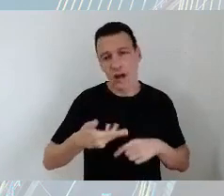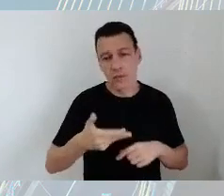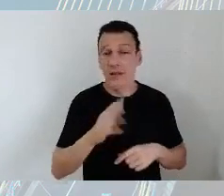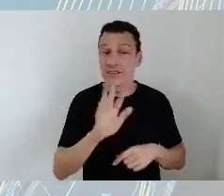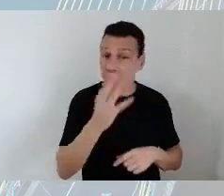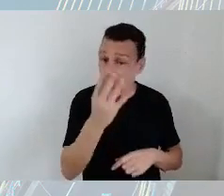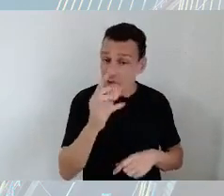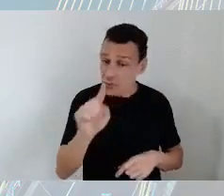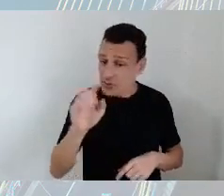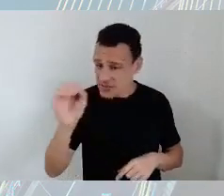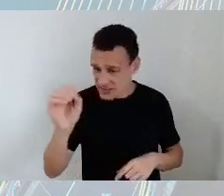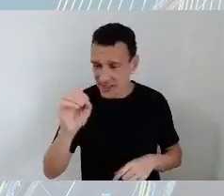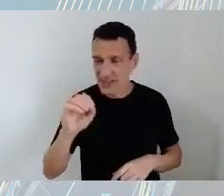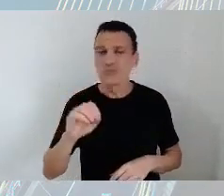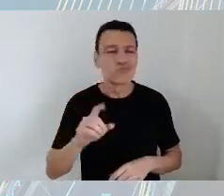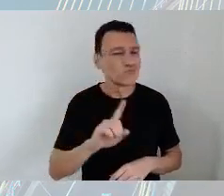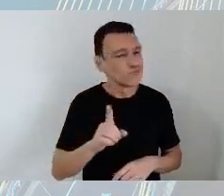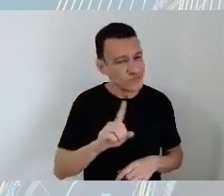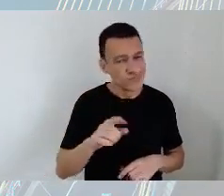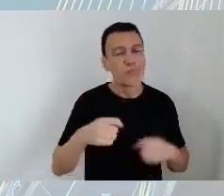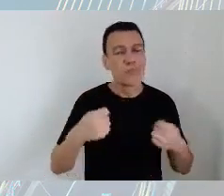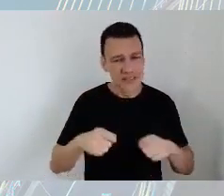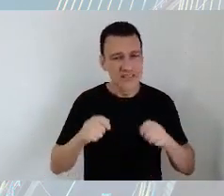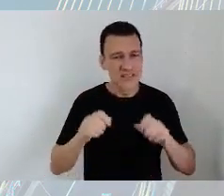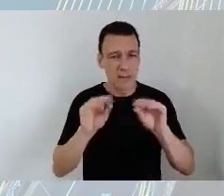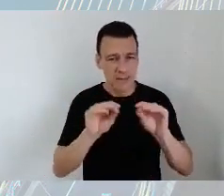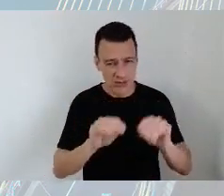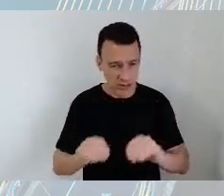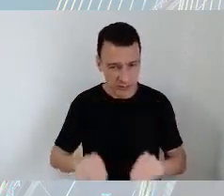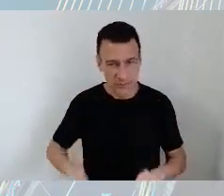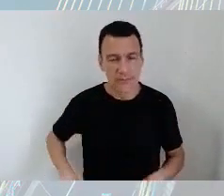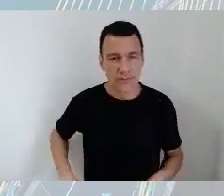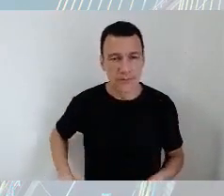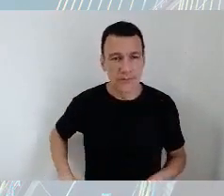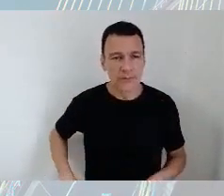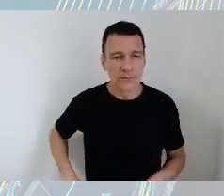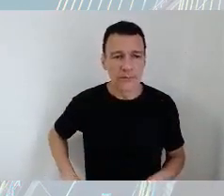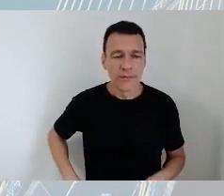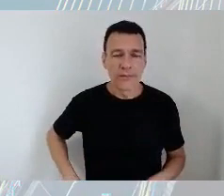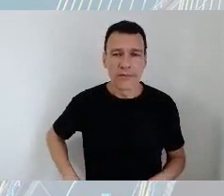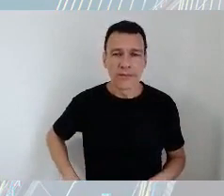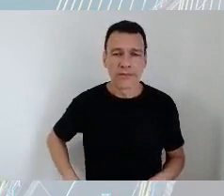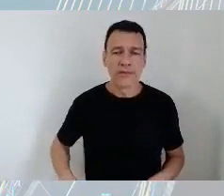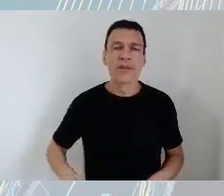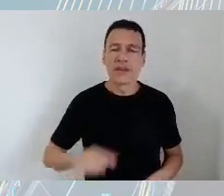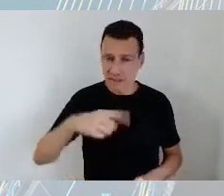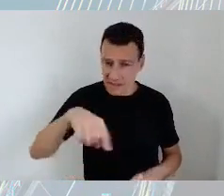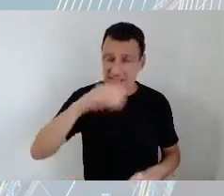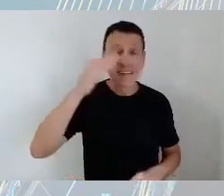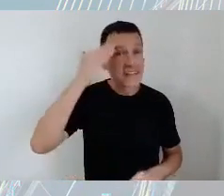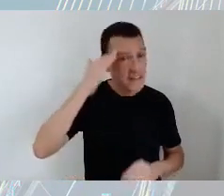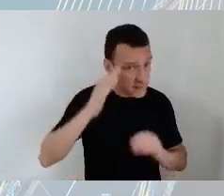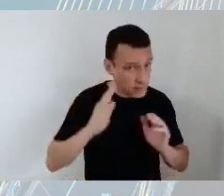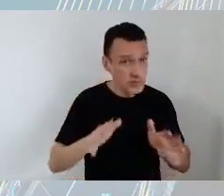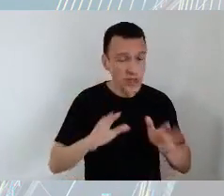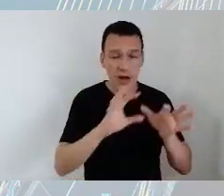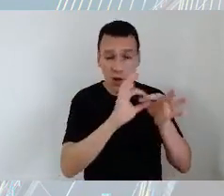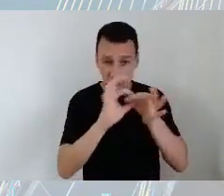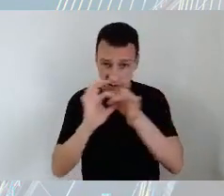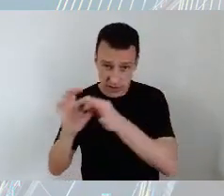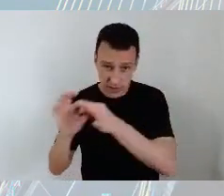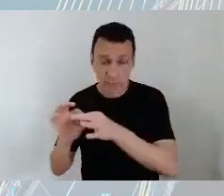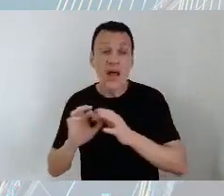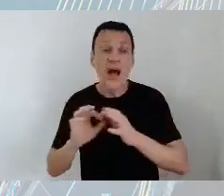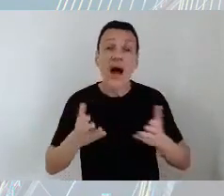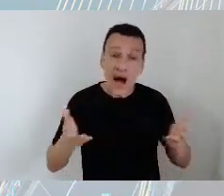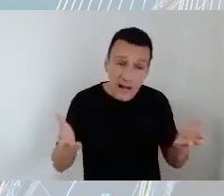O ChatGPT aqui agora, uma vez que eu sei como é que é a lógica inicial de mensagem, eu preciso também pensar o seguinte. Se eu